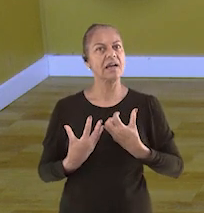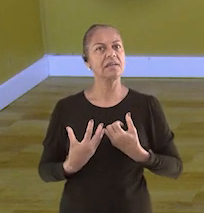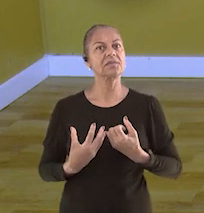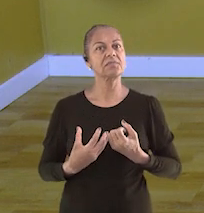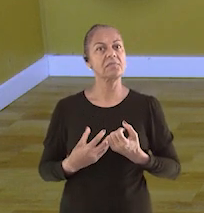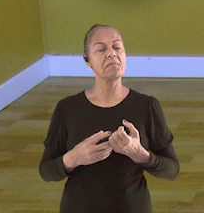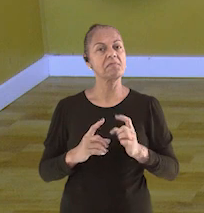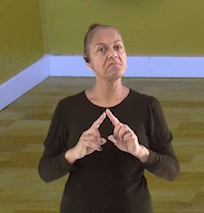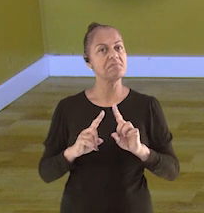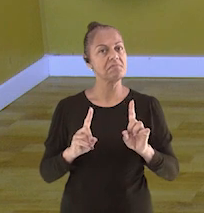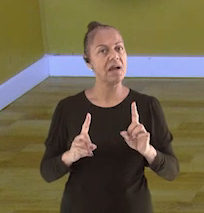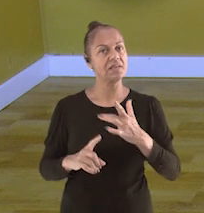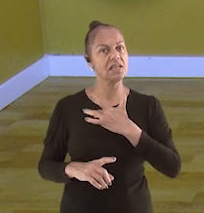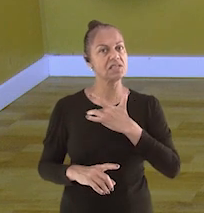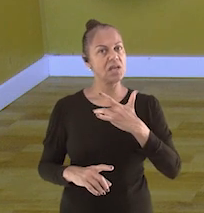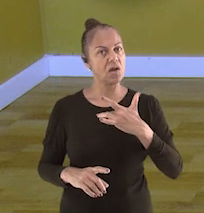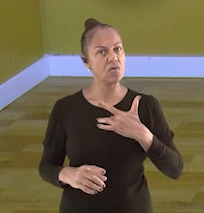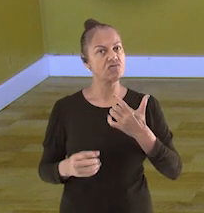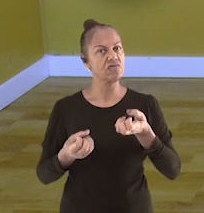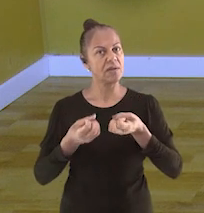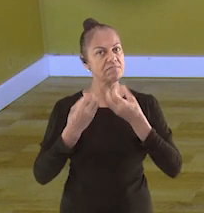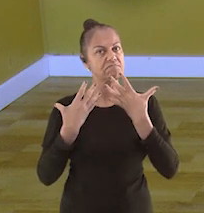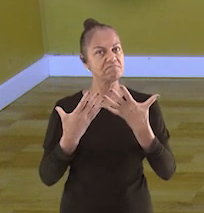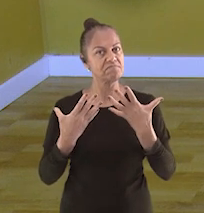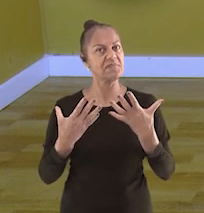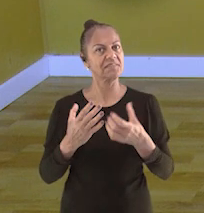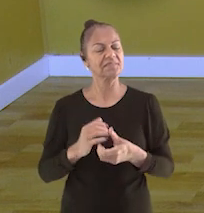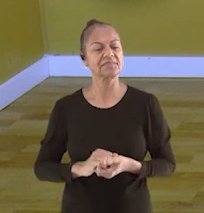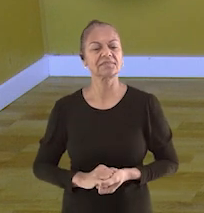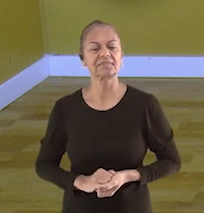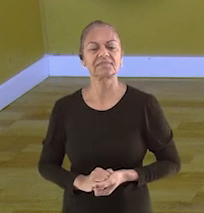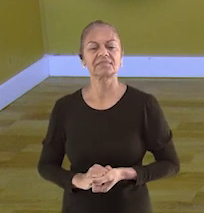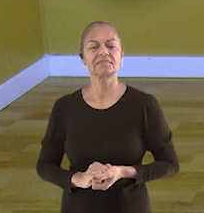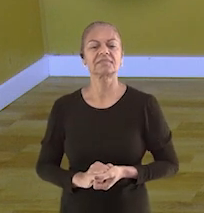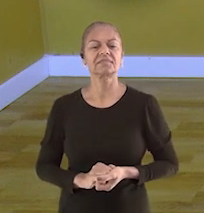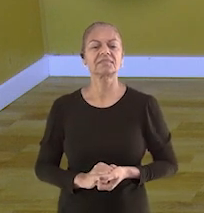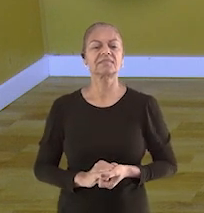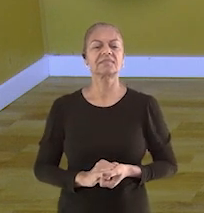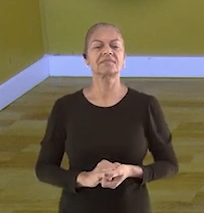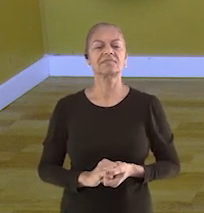hein? Vamos lá, preparou? E...